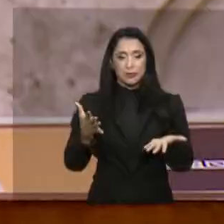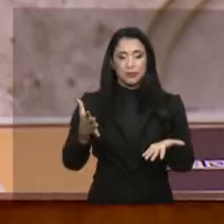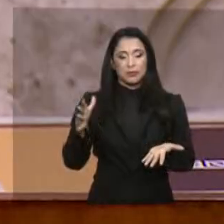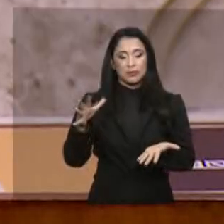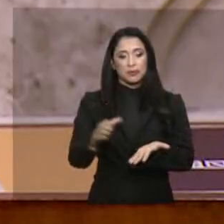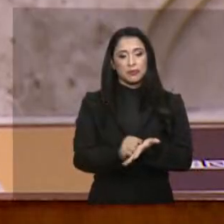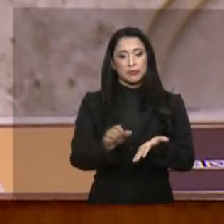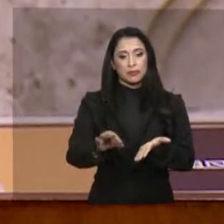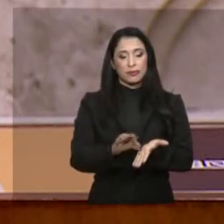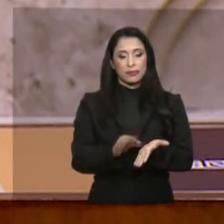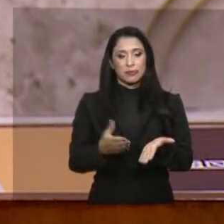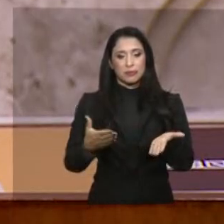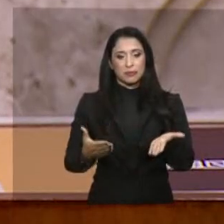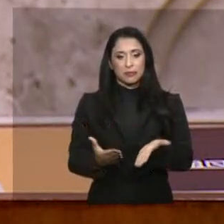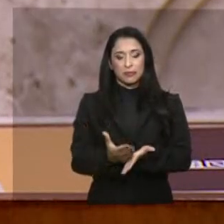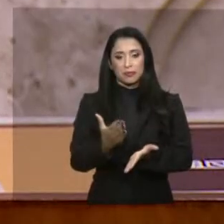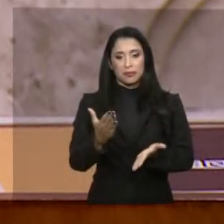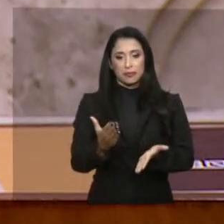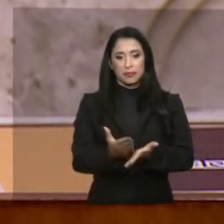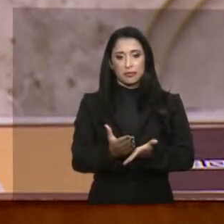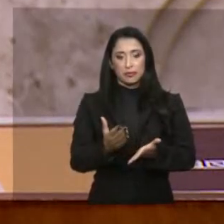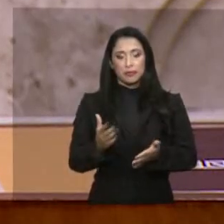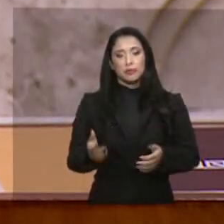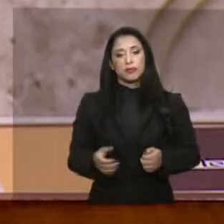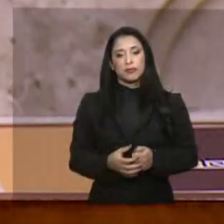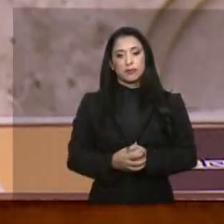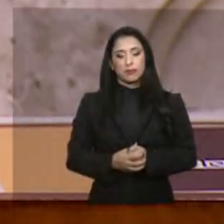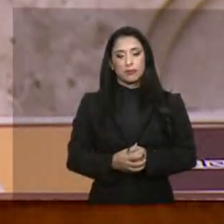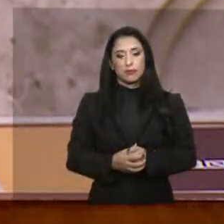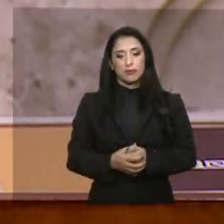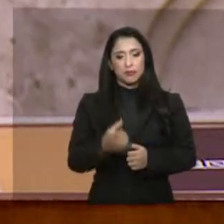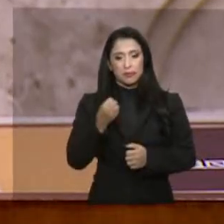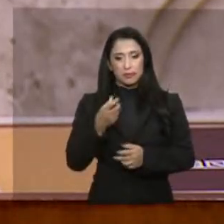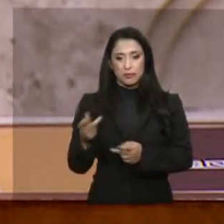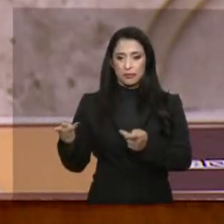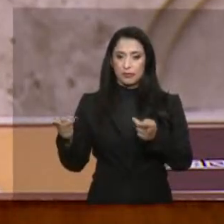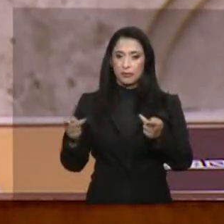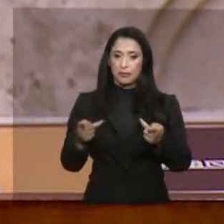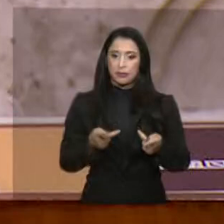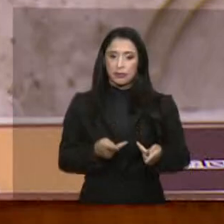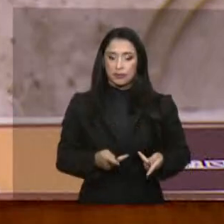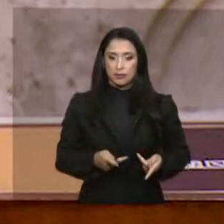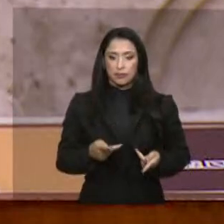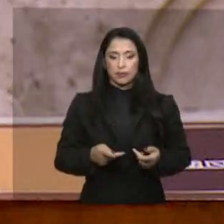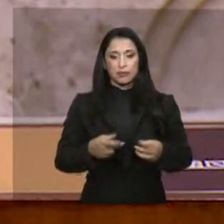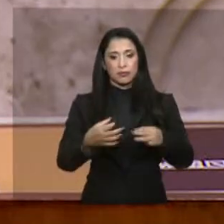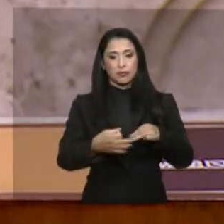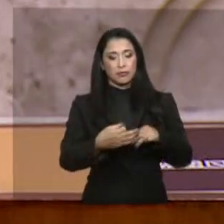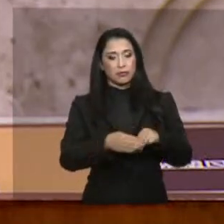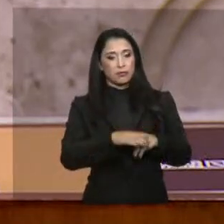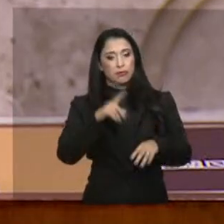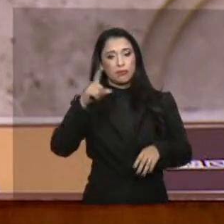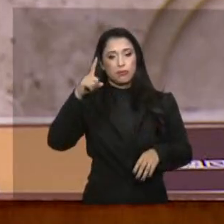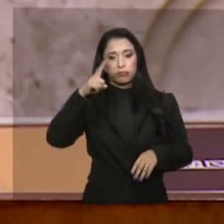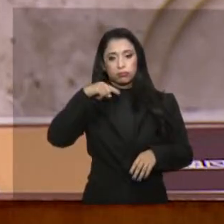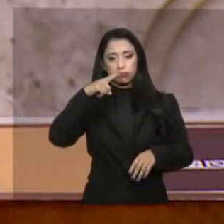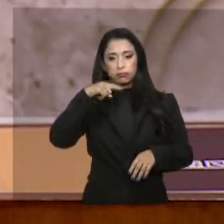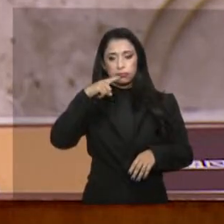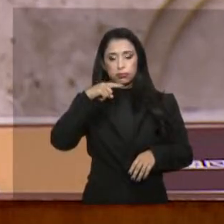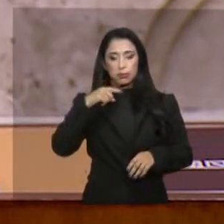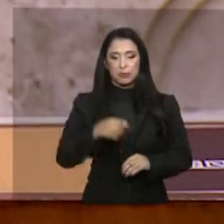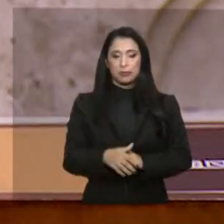aprovada. E ao tempo em que também dou as boas-vindas ao nosso decano, ministro Gilmar Mendes,